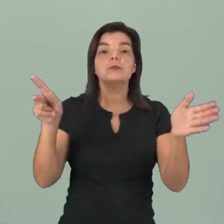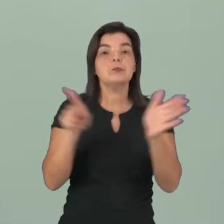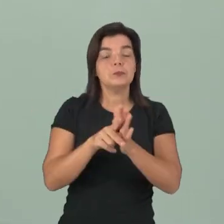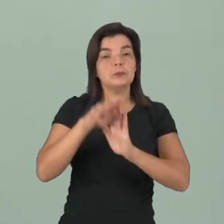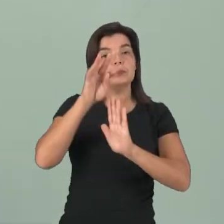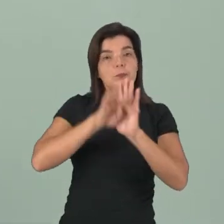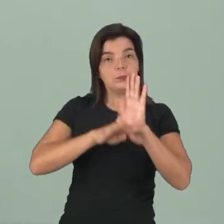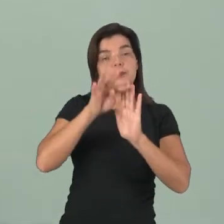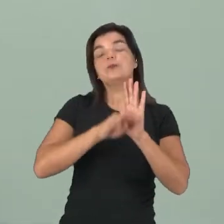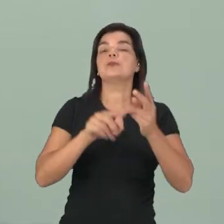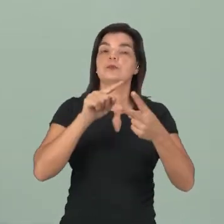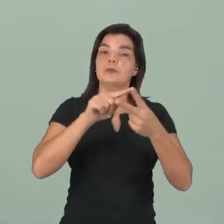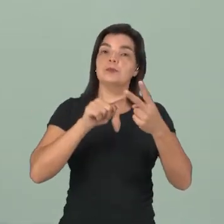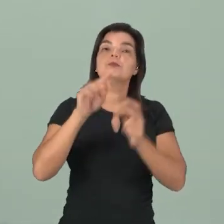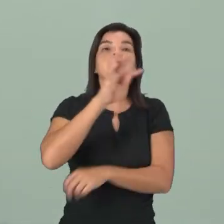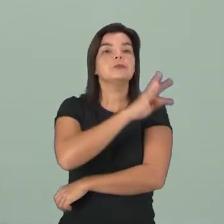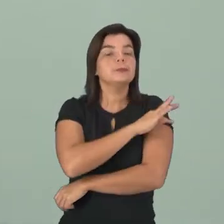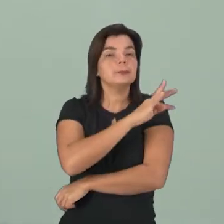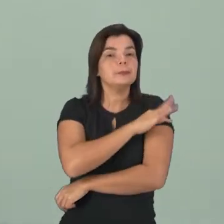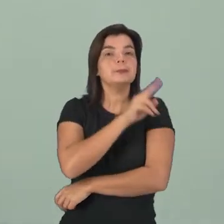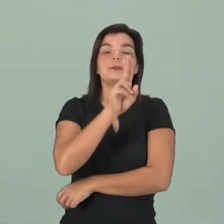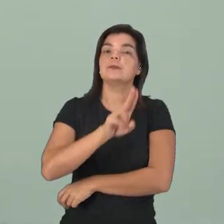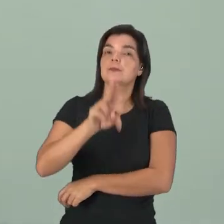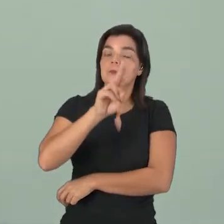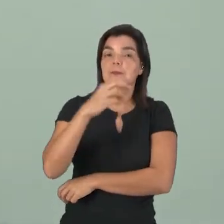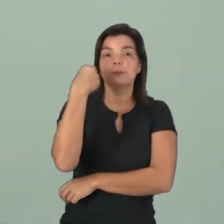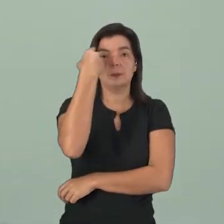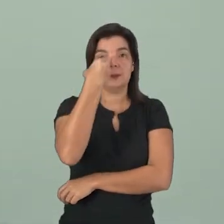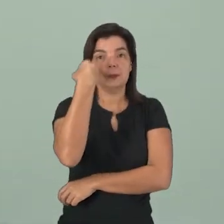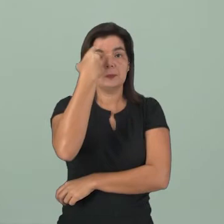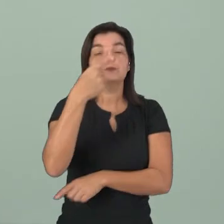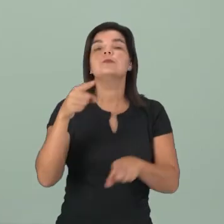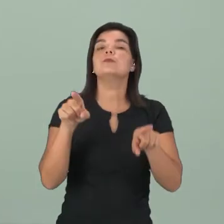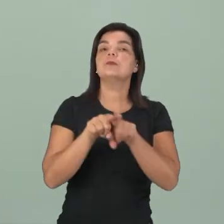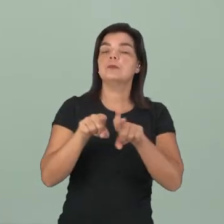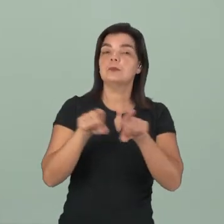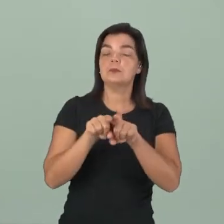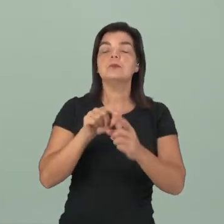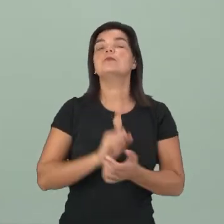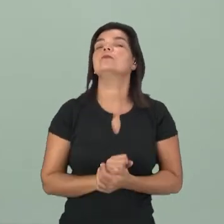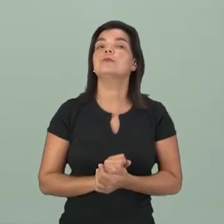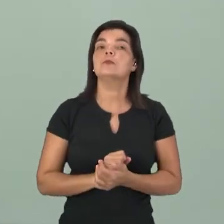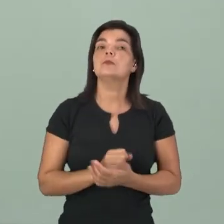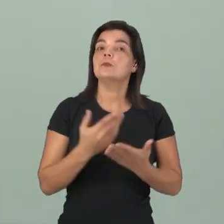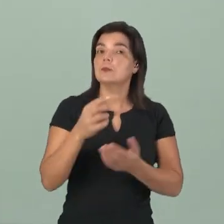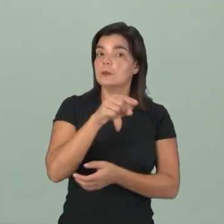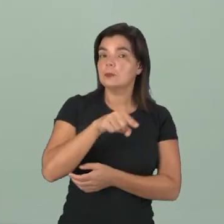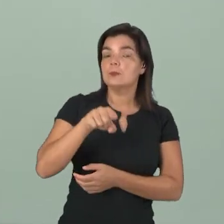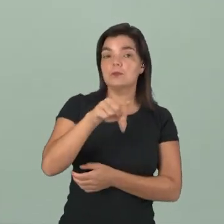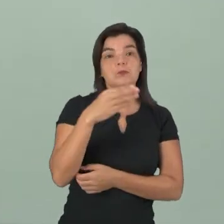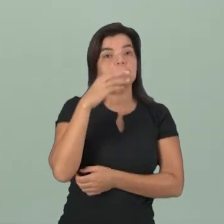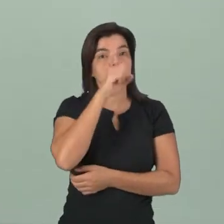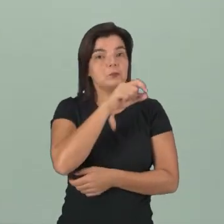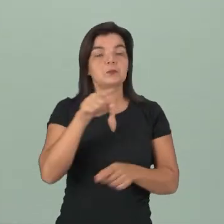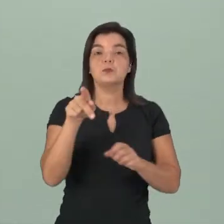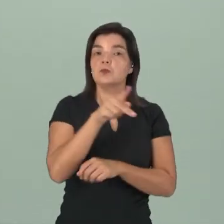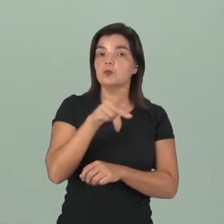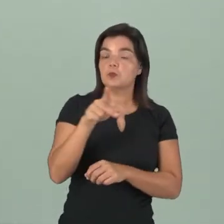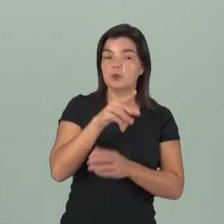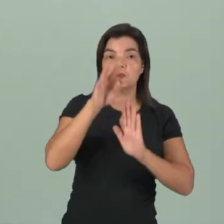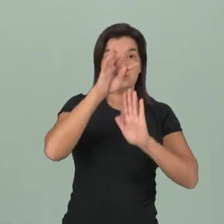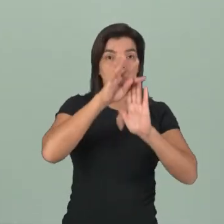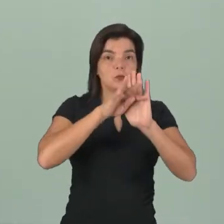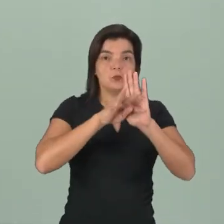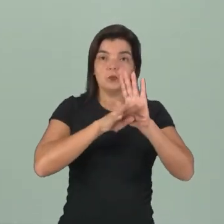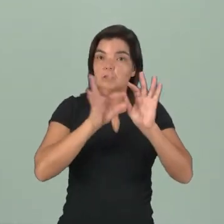Então, scanne e scanne são duas técnicas utilizadas na língua espanhola, que vale, né? Se você, de repente, o professor passou um texto